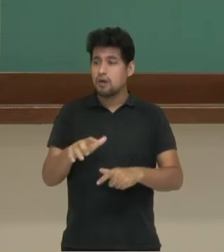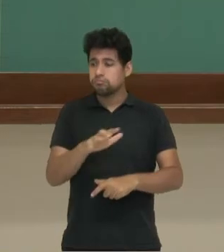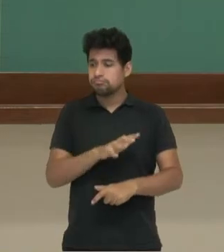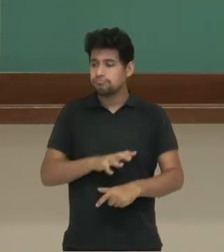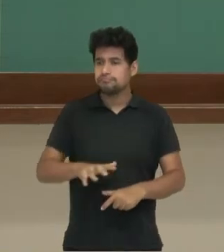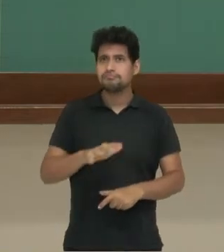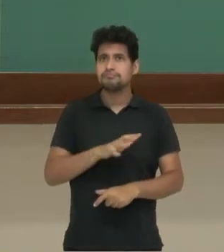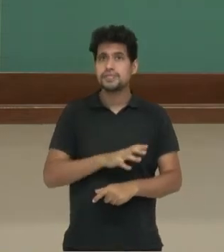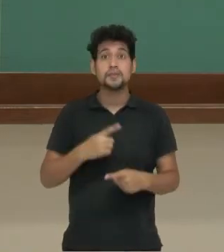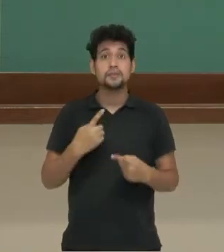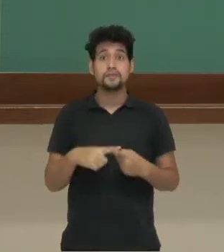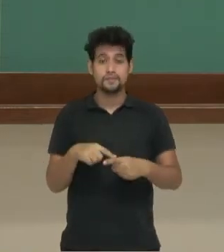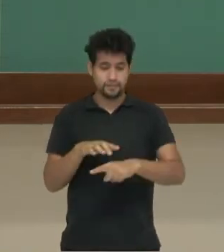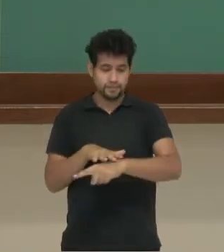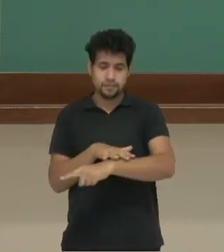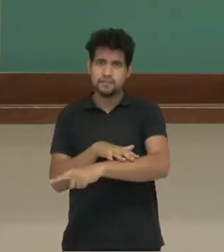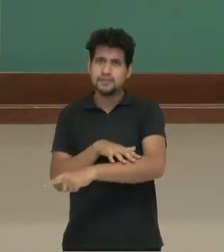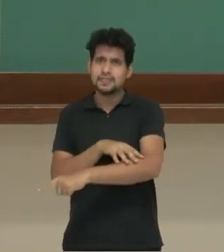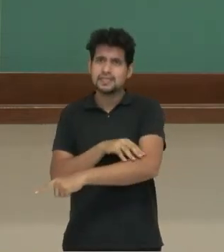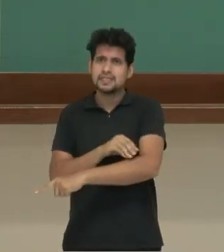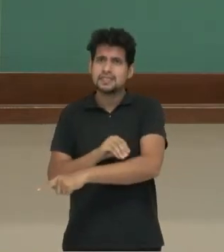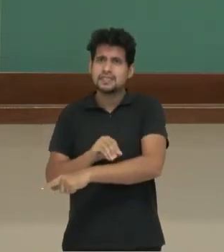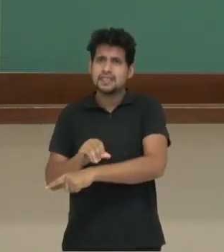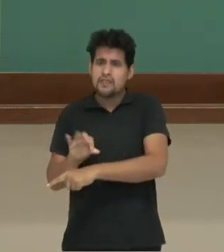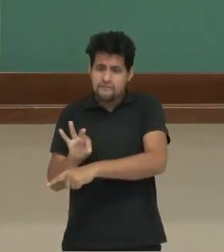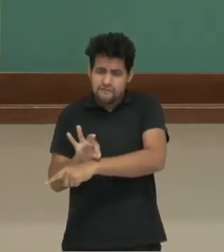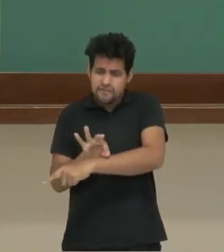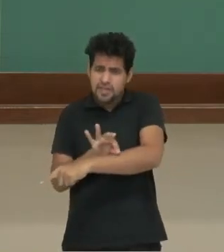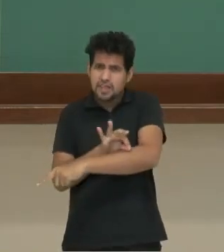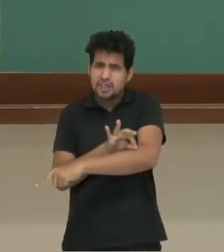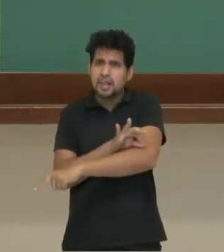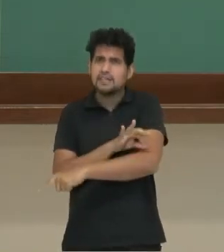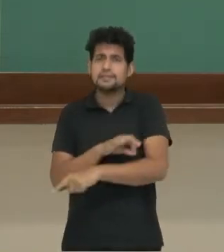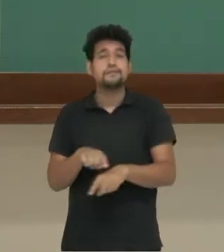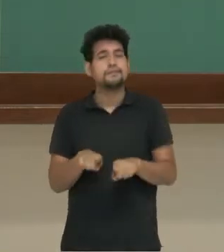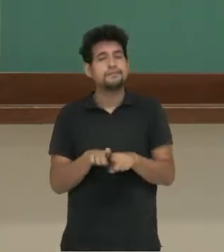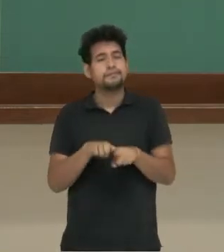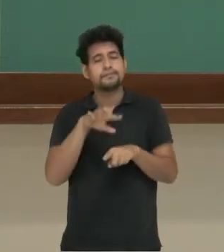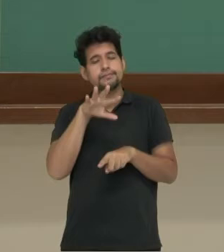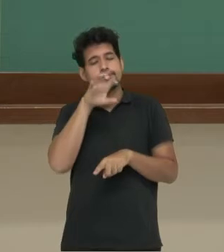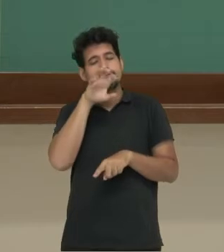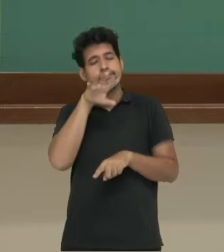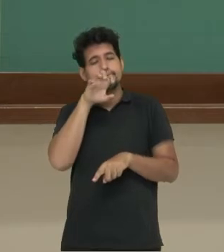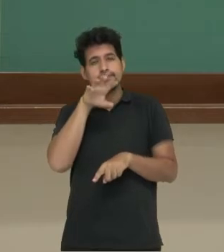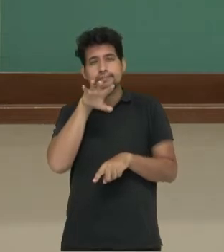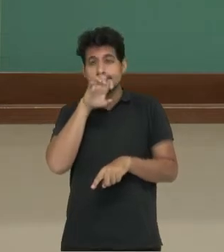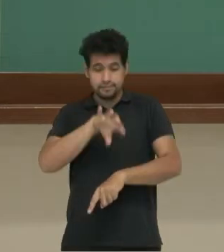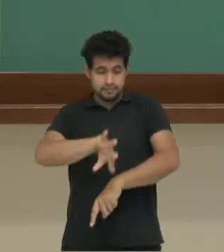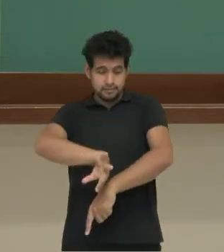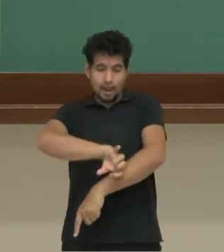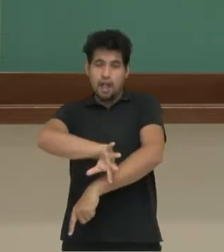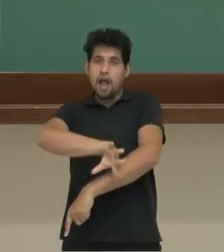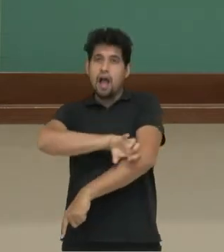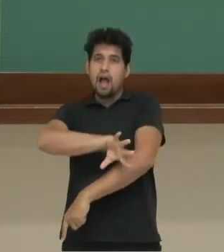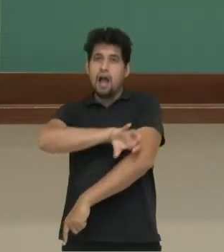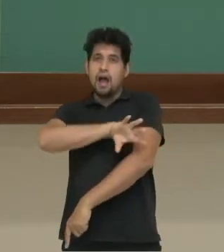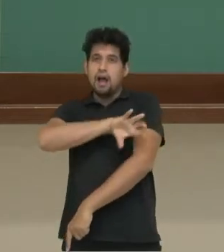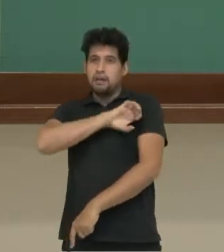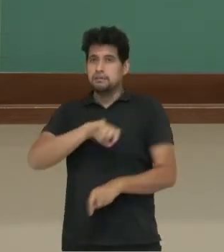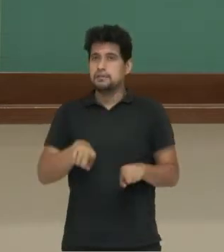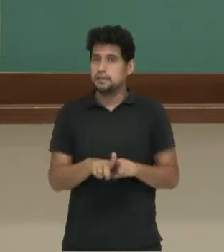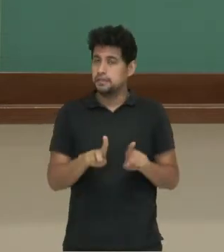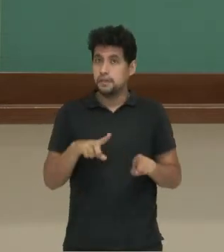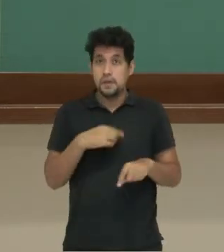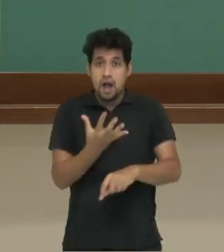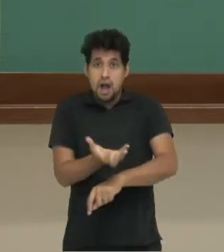pele deles, ela é fina, é vascularizada, eles respiram pela pele. Então, ela precisa dessa umidade,